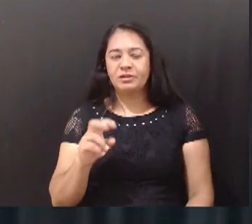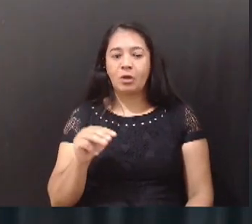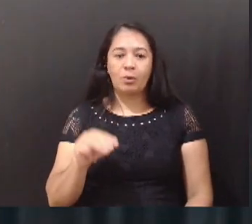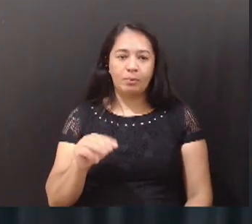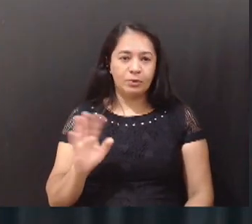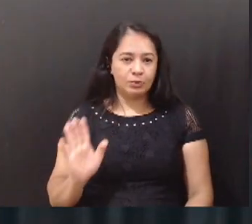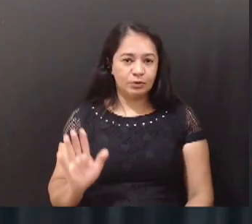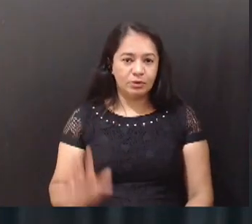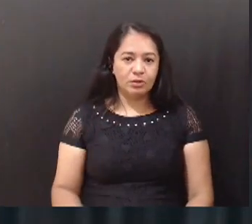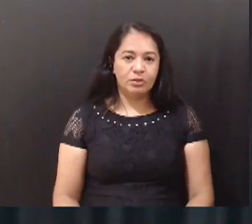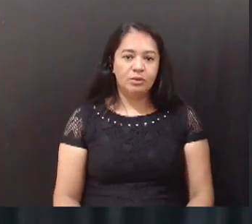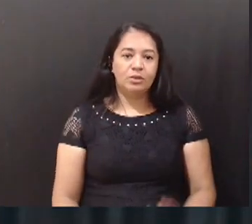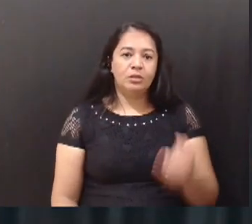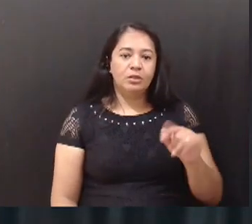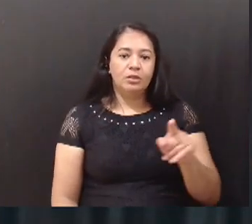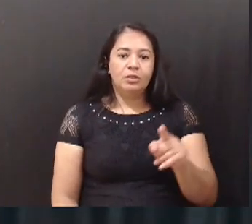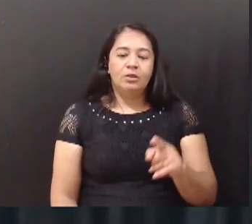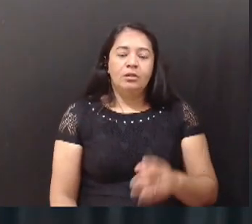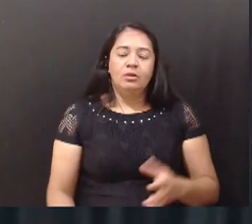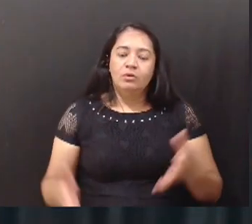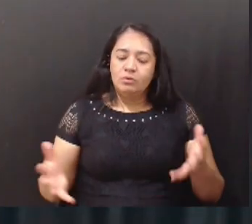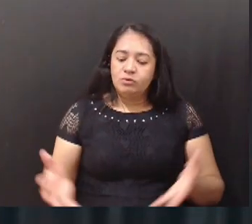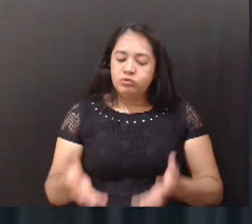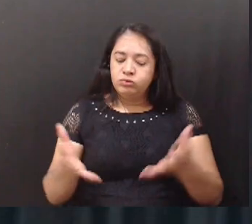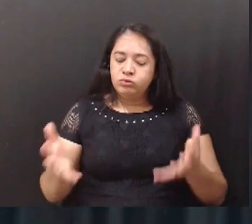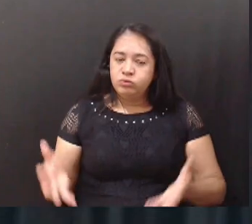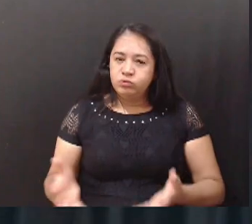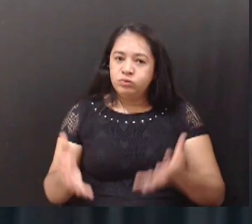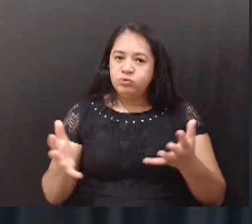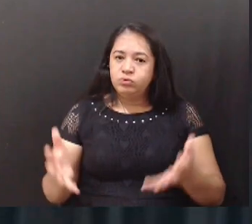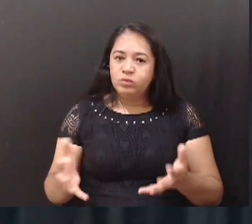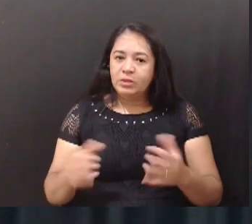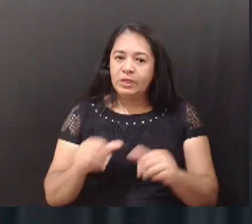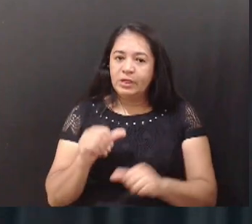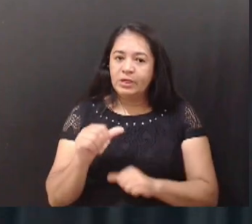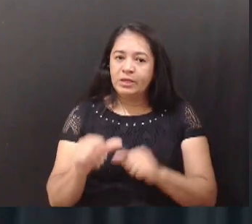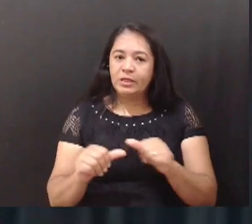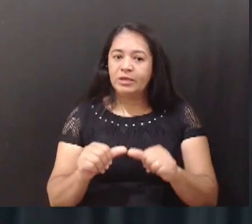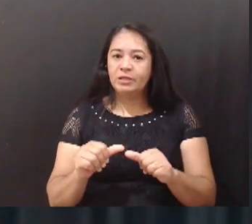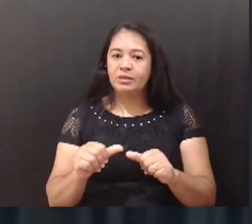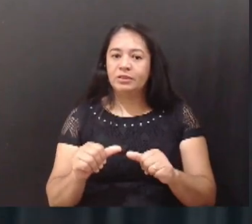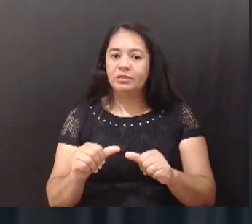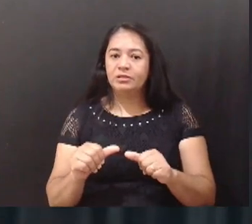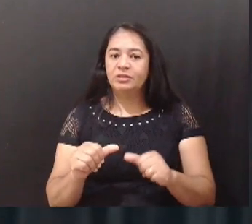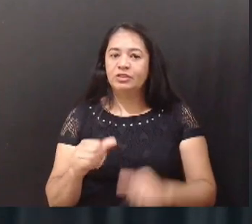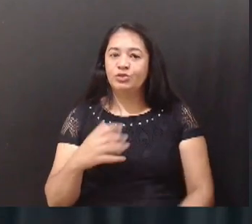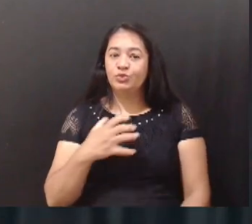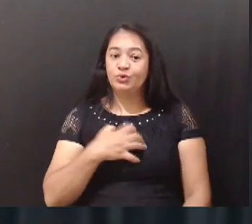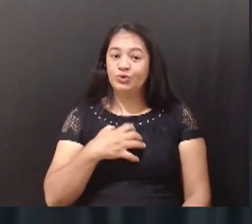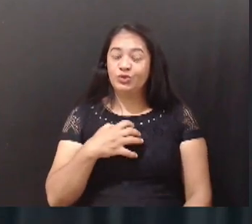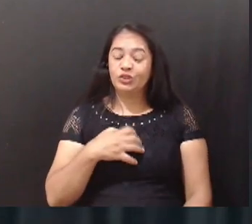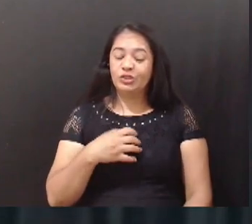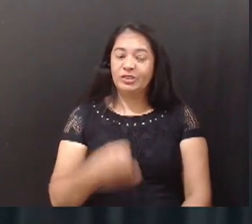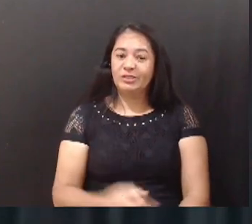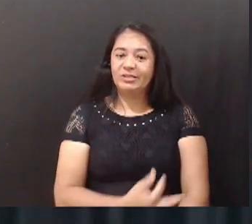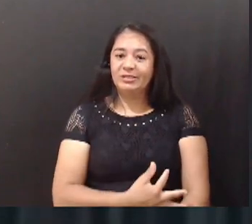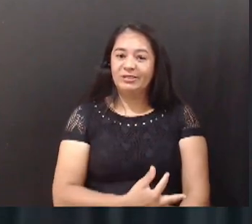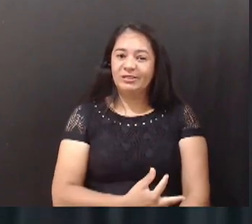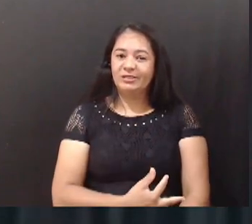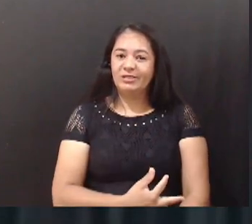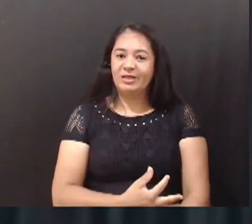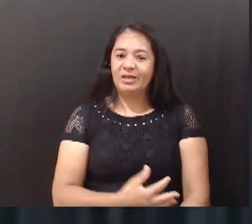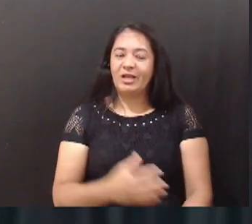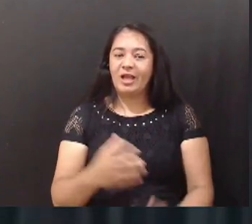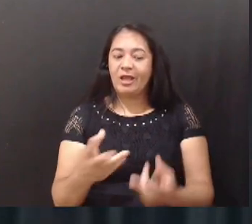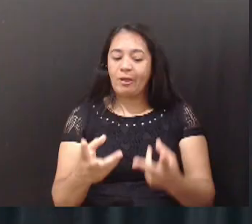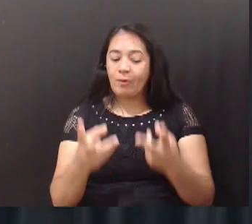Se você ficar alimentando essa emoção, ela vira estado emocional. Então, vem uma interpretação da emoção,